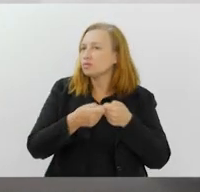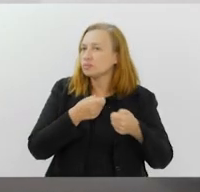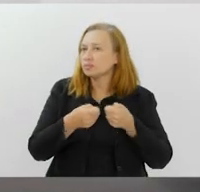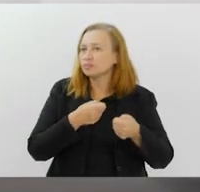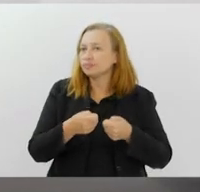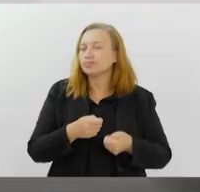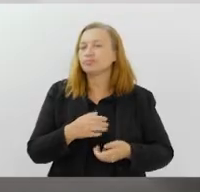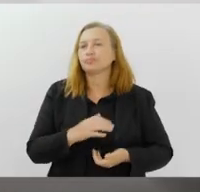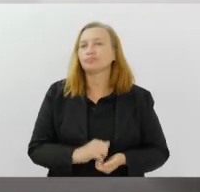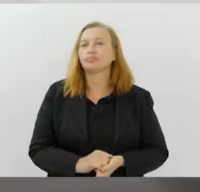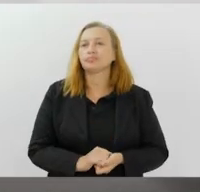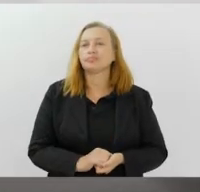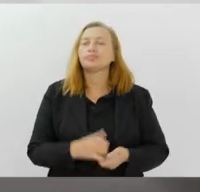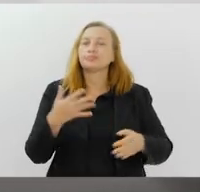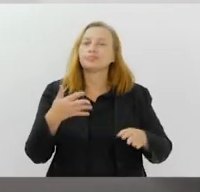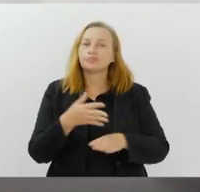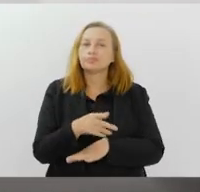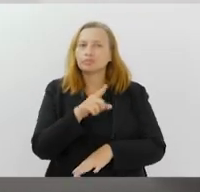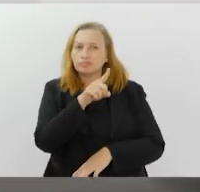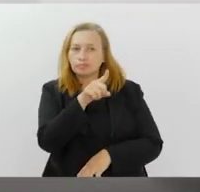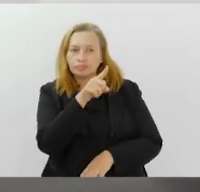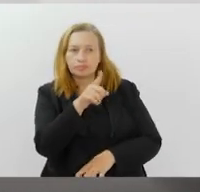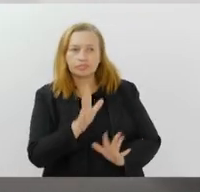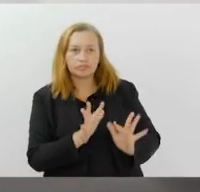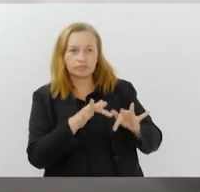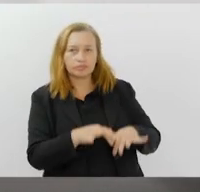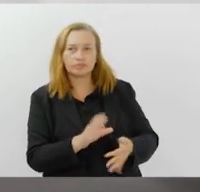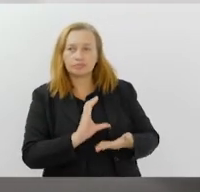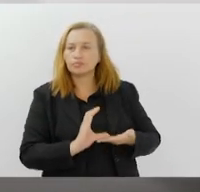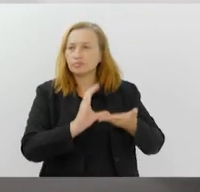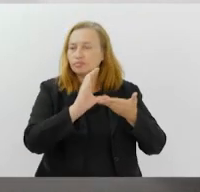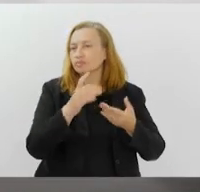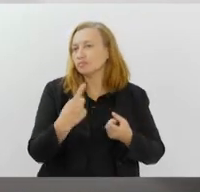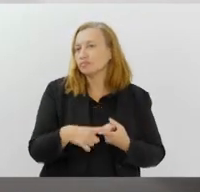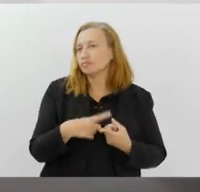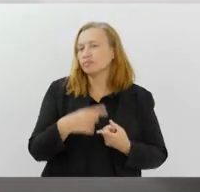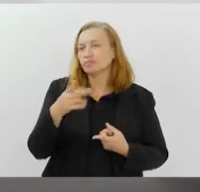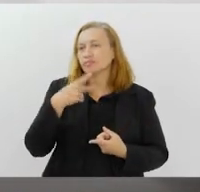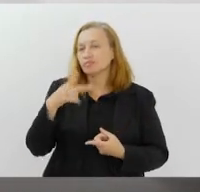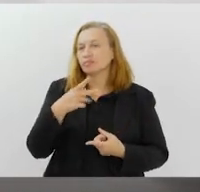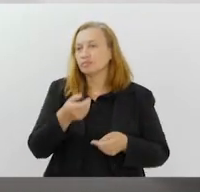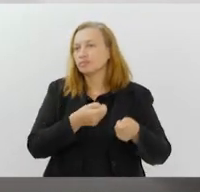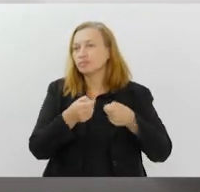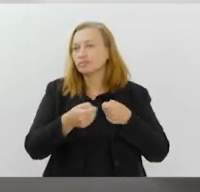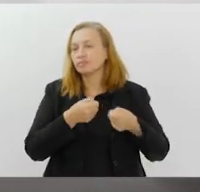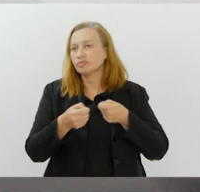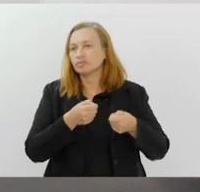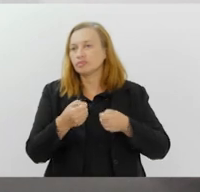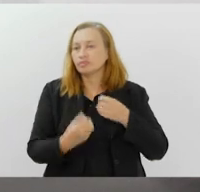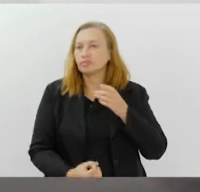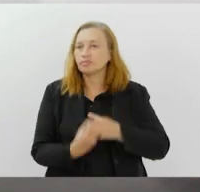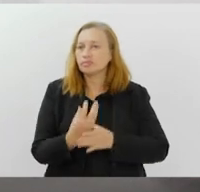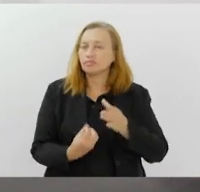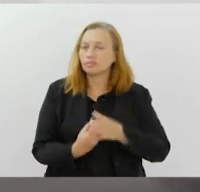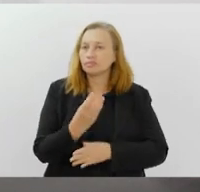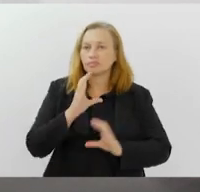E aí até entra nesse elemento final do Conselho porque a gente fala de um controle de produção Cidadão dos dados eu